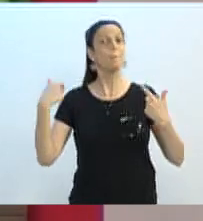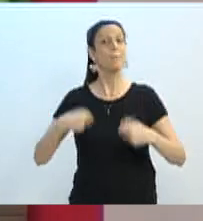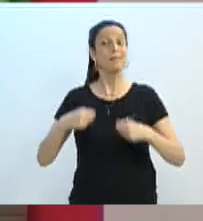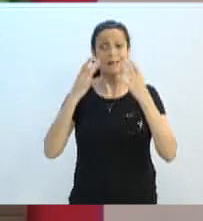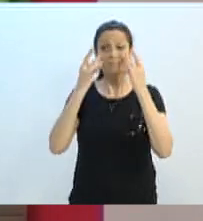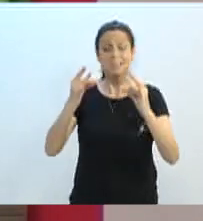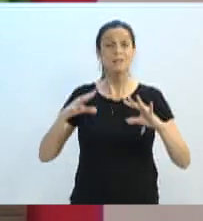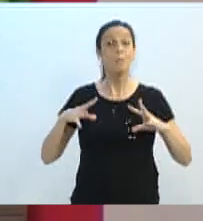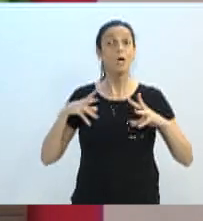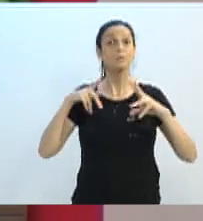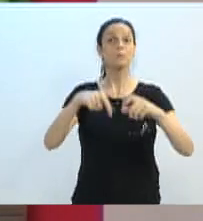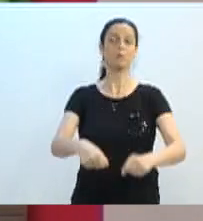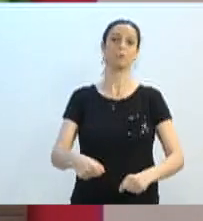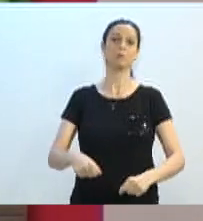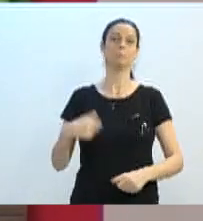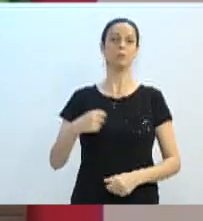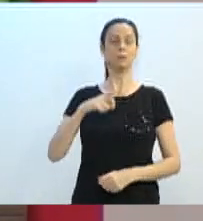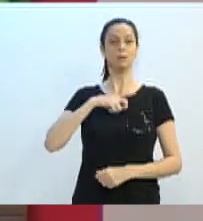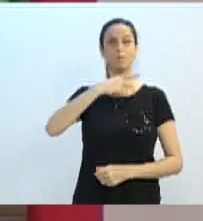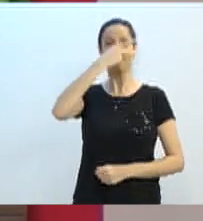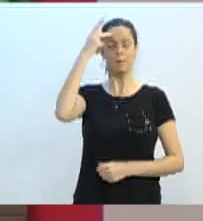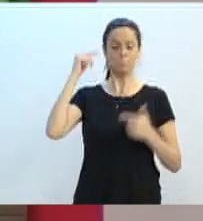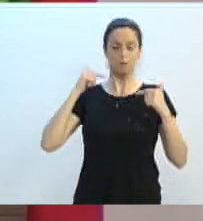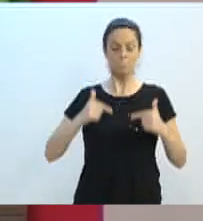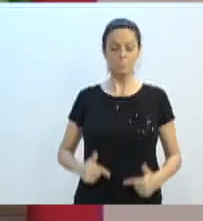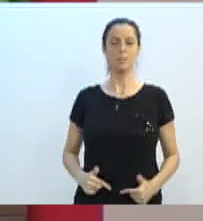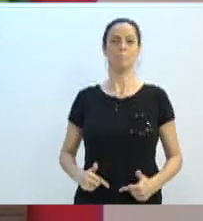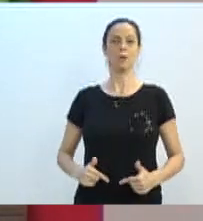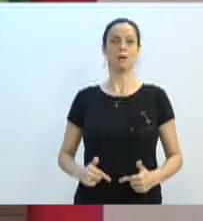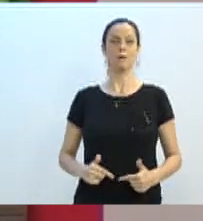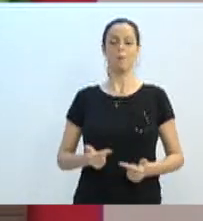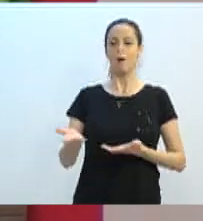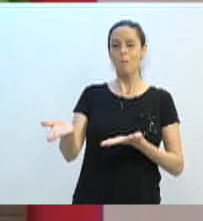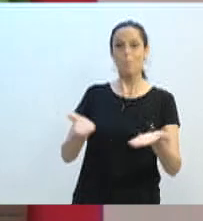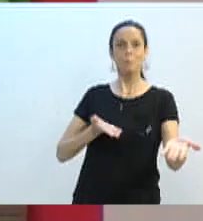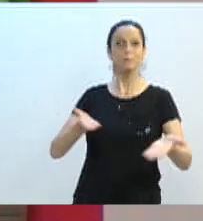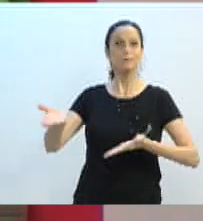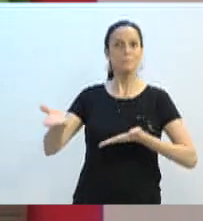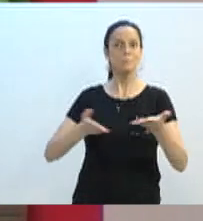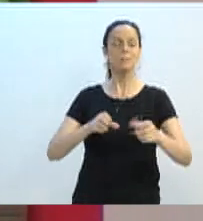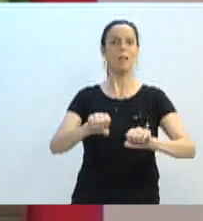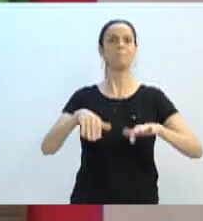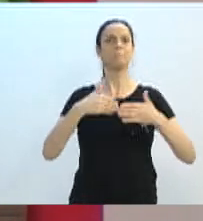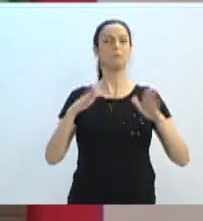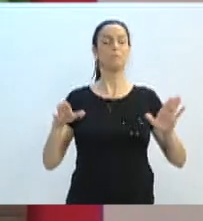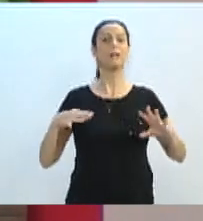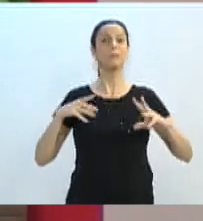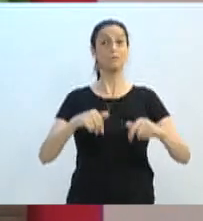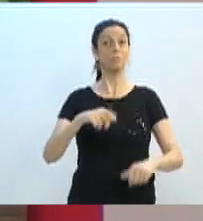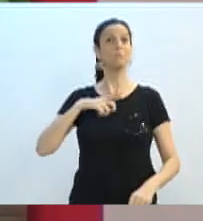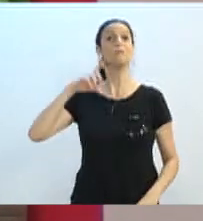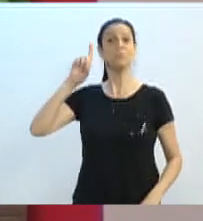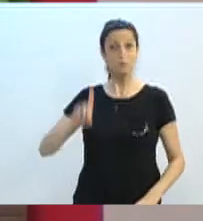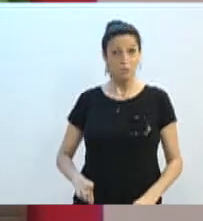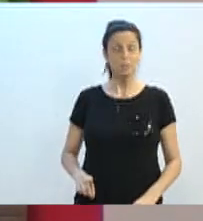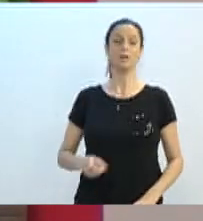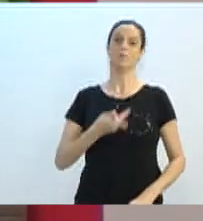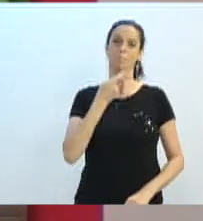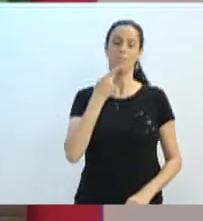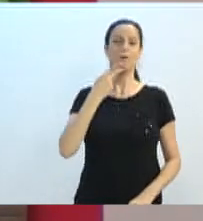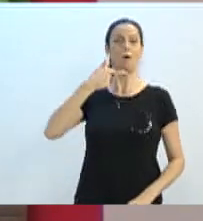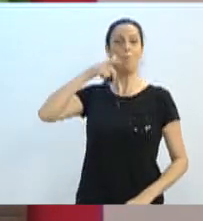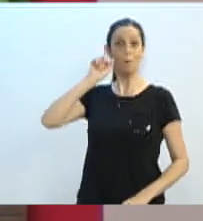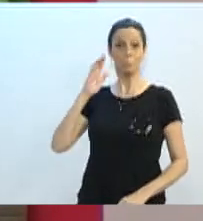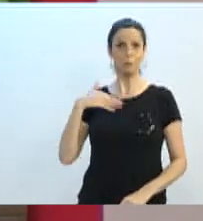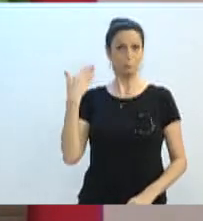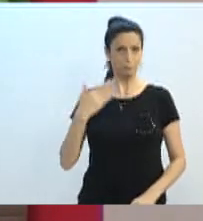alguém com isenção conduzir aqui a audiência pública para que todos tenham o direito de falar. Então, o advogado do PT ontem aqui fez a